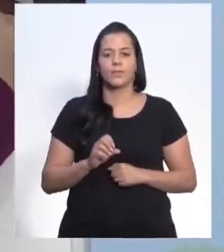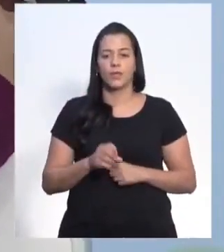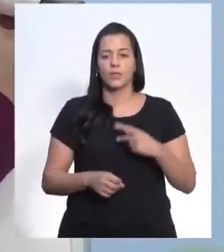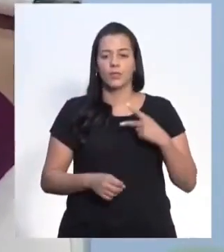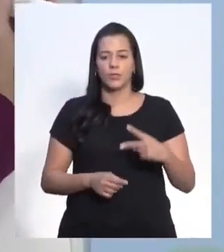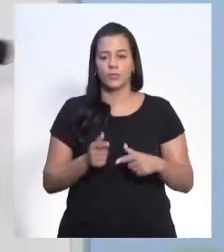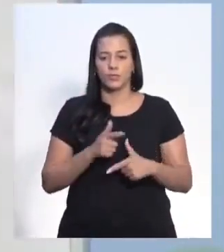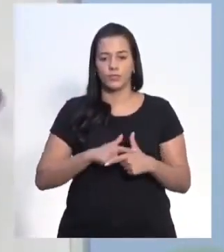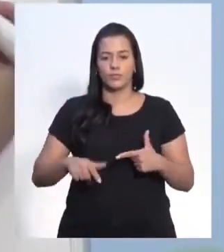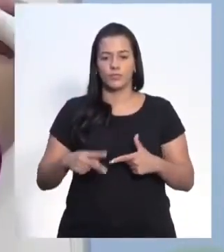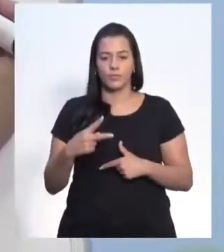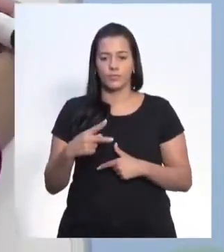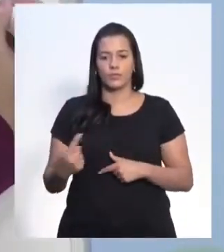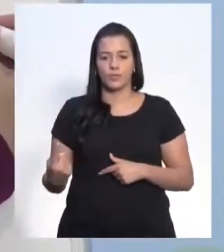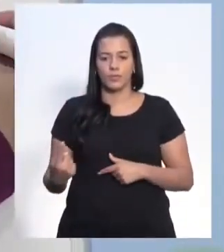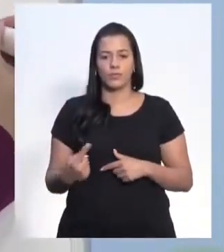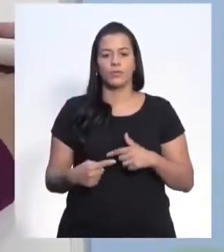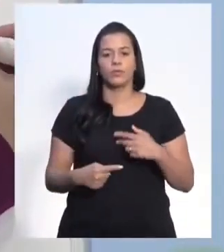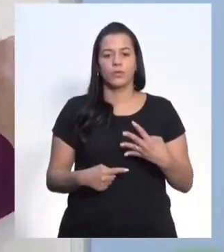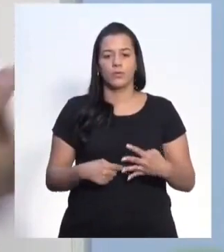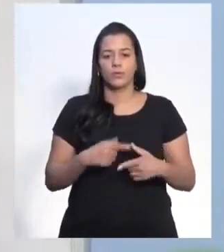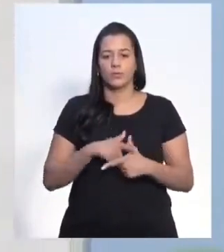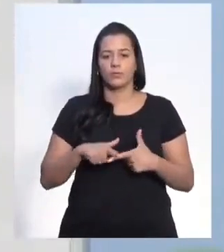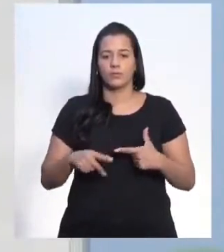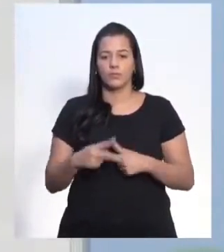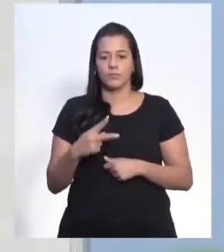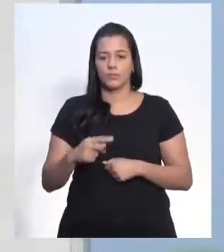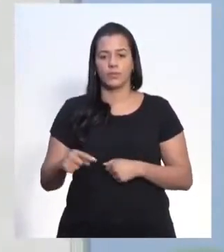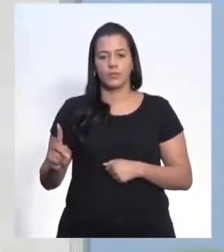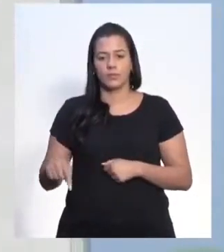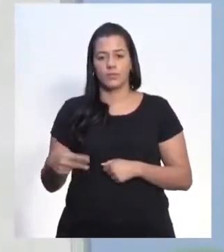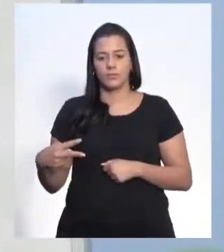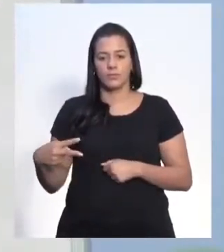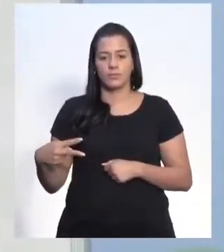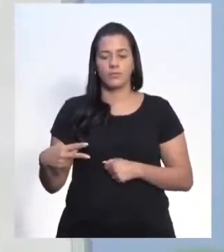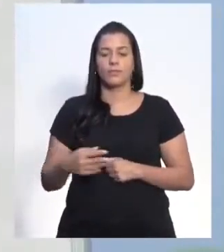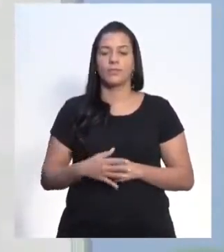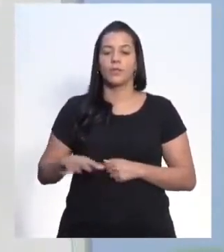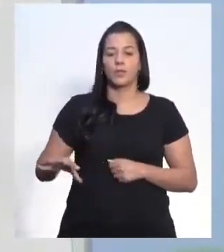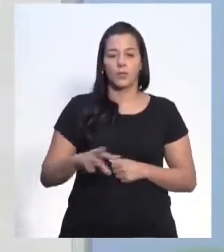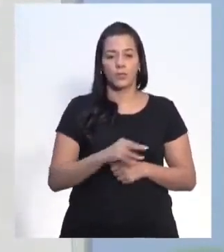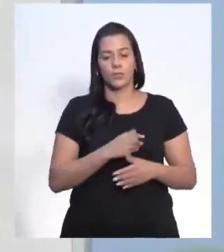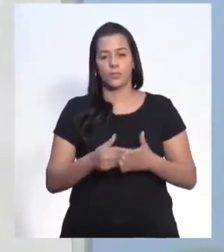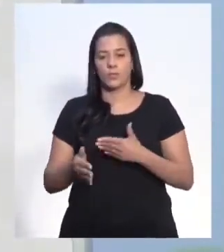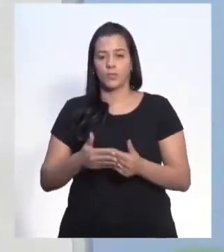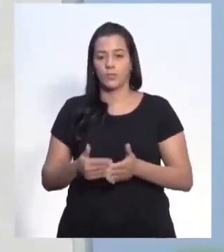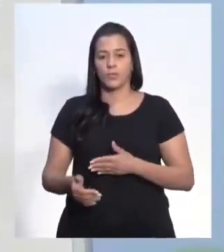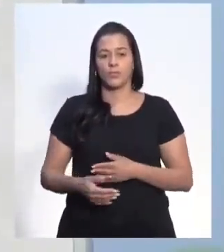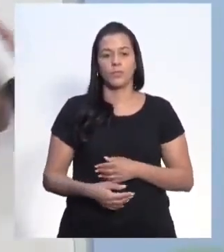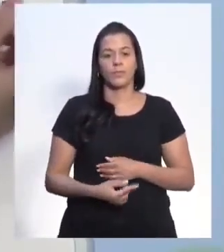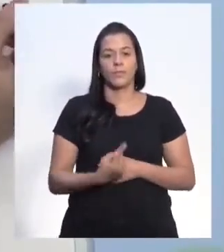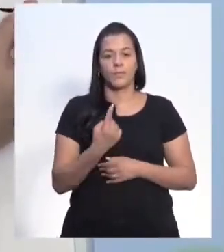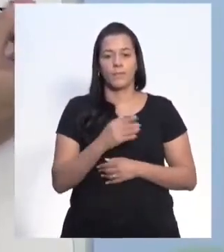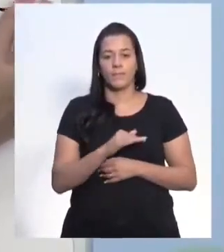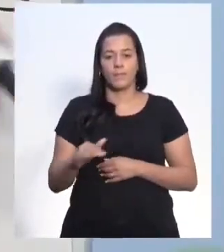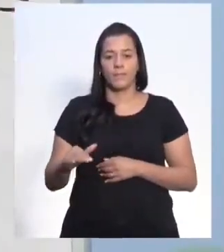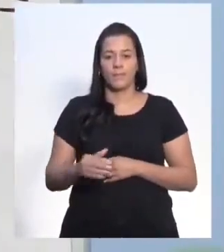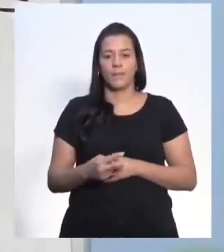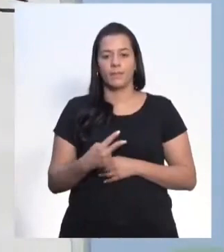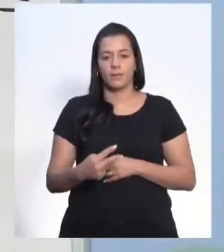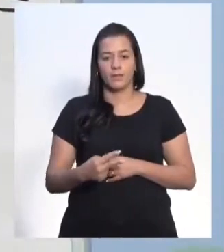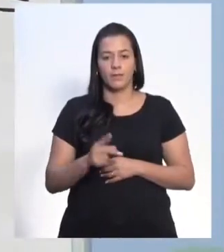dividido por 2 dá 1, e 4 dividido por 2 é 2. Qualquer uma das três respostas é válida. Meio, já fiz várias vezes